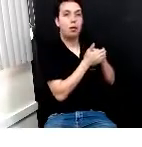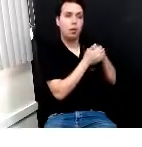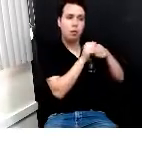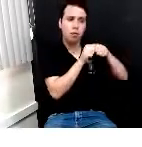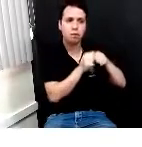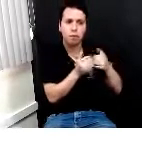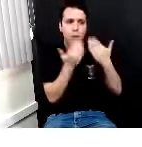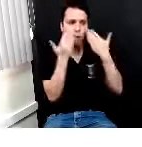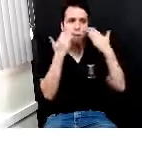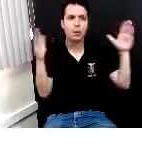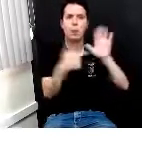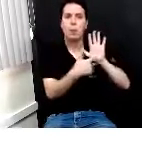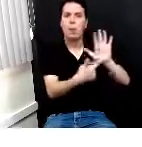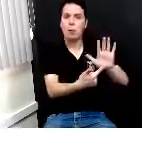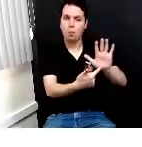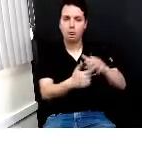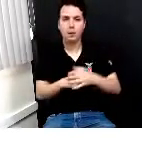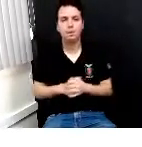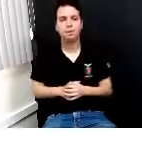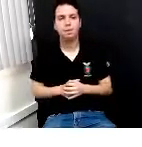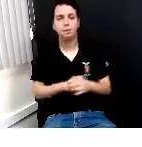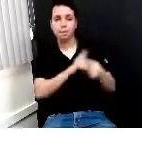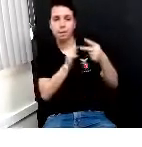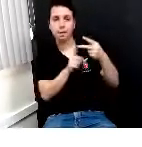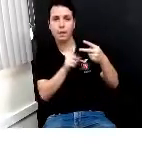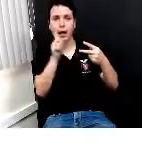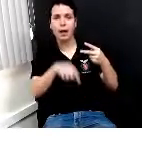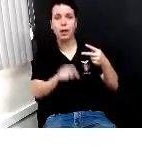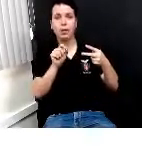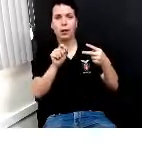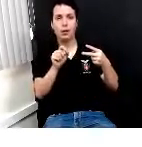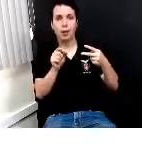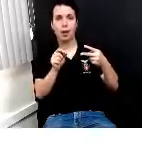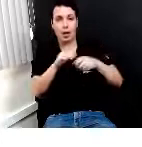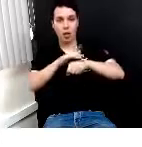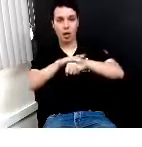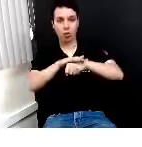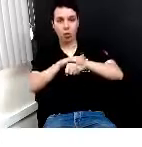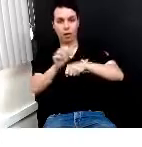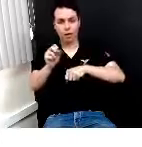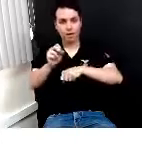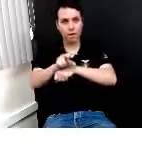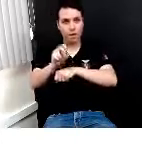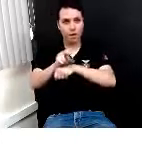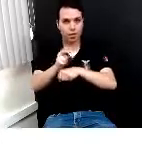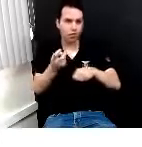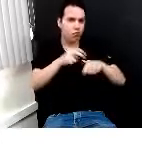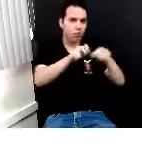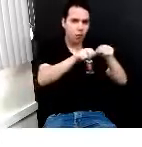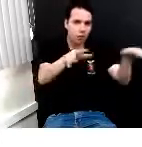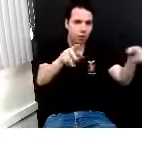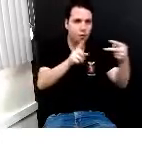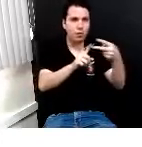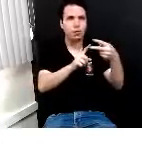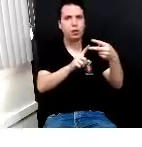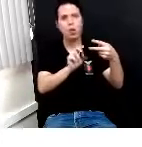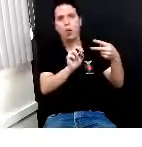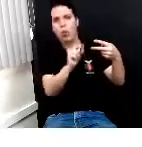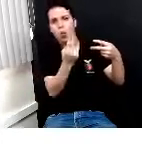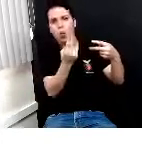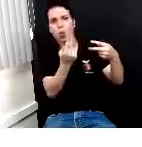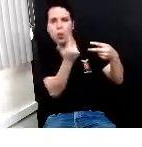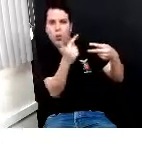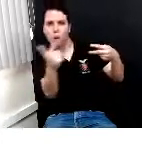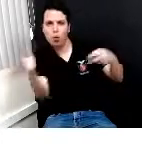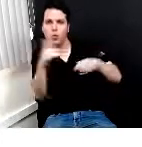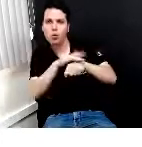é mais específico, a própria evolução da doença causada aí pelo vírus, no caso, coronavírus, ou que vale para